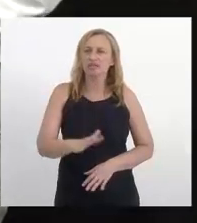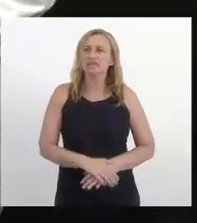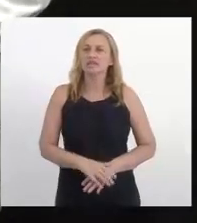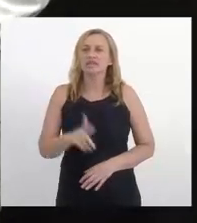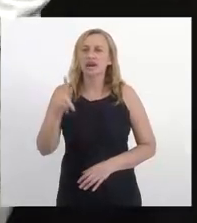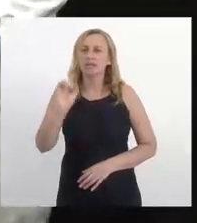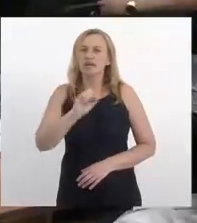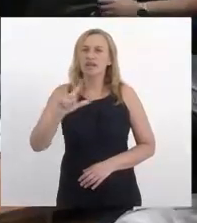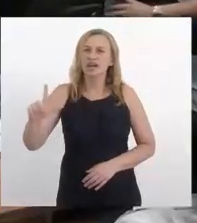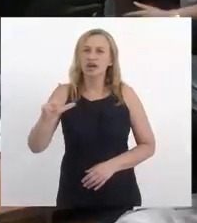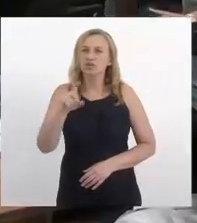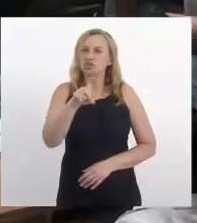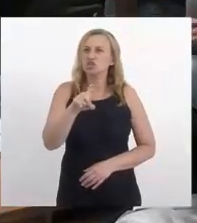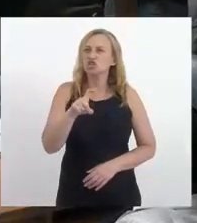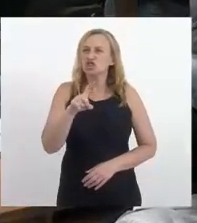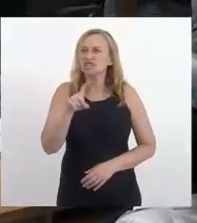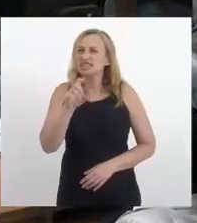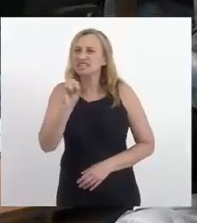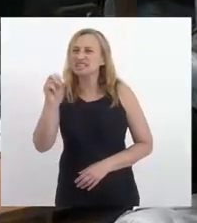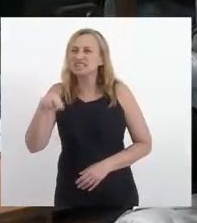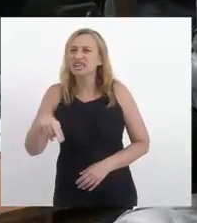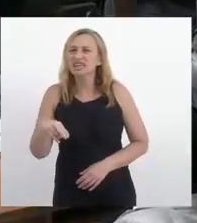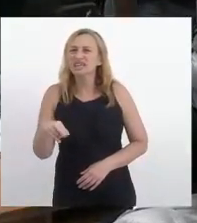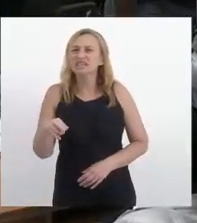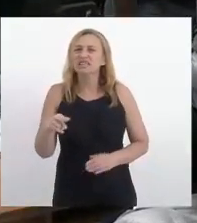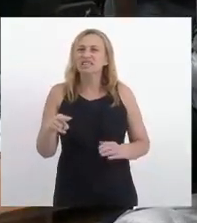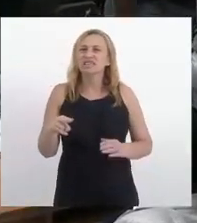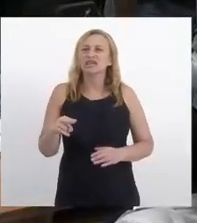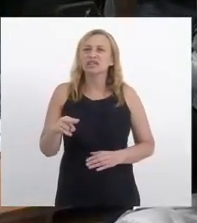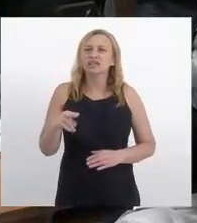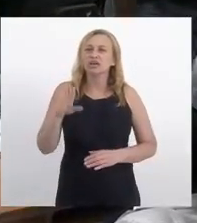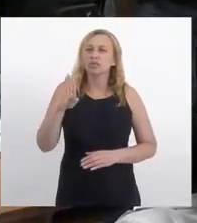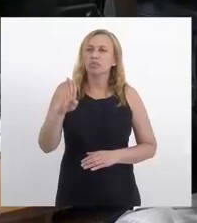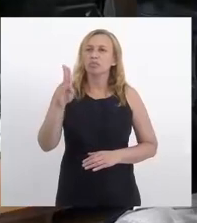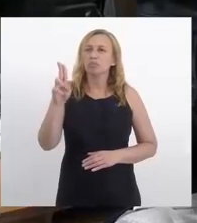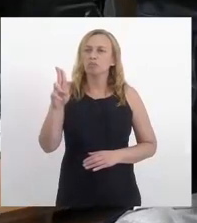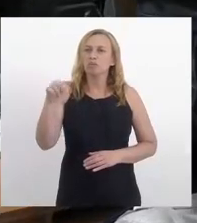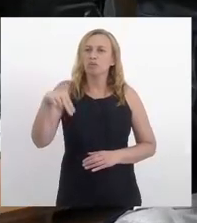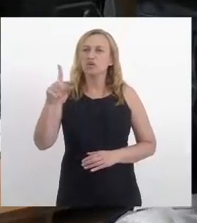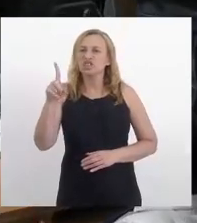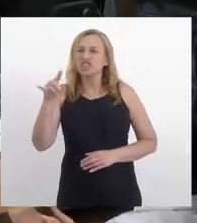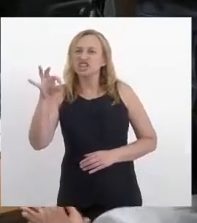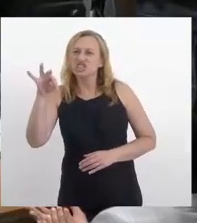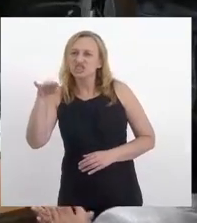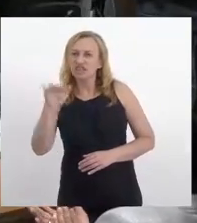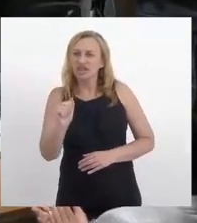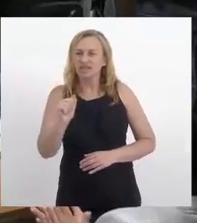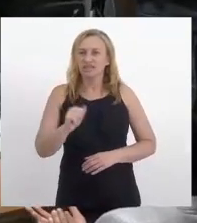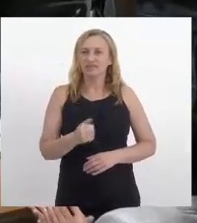Gabriel Xixen, do Templo Budista Tibetano.